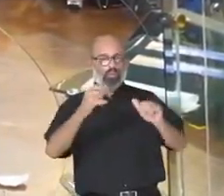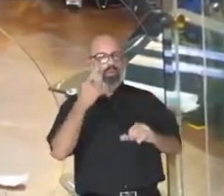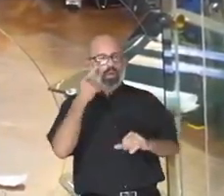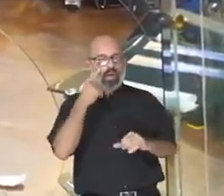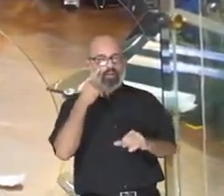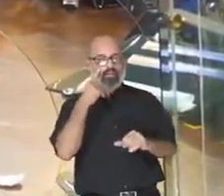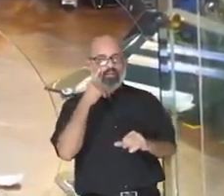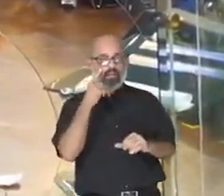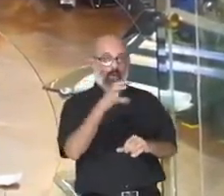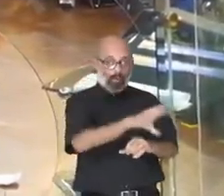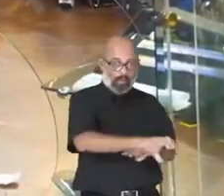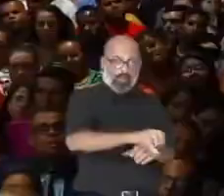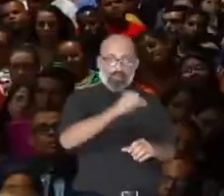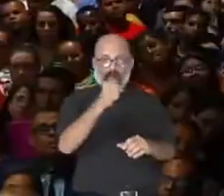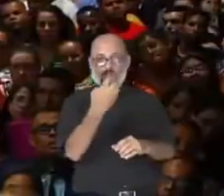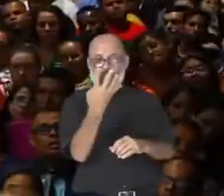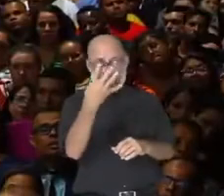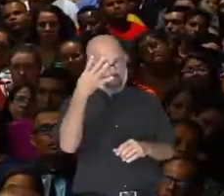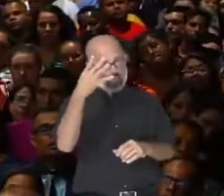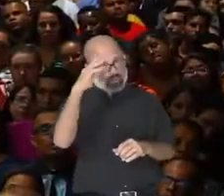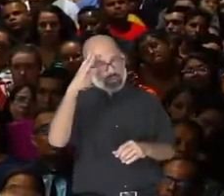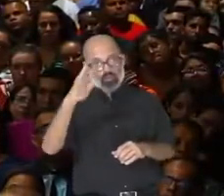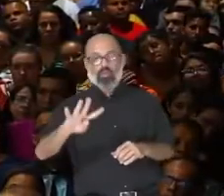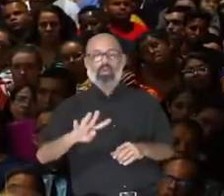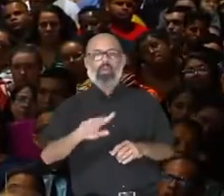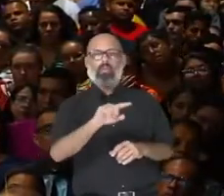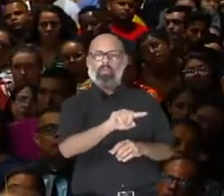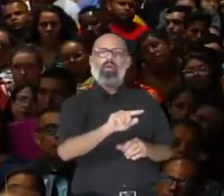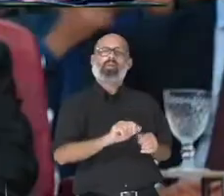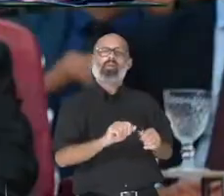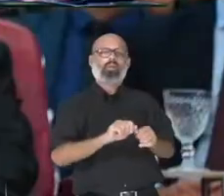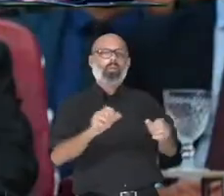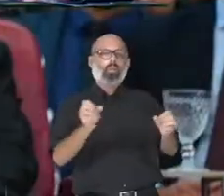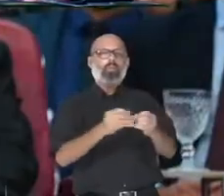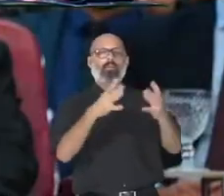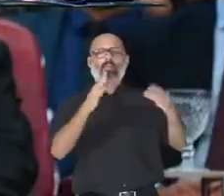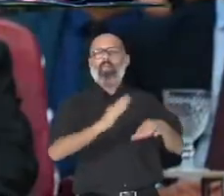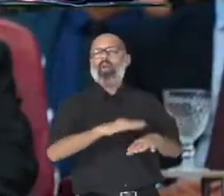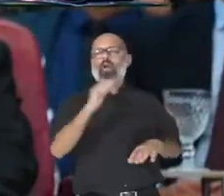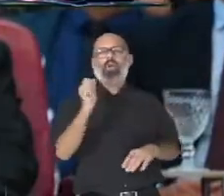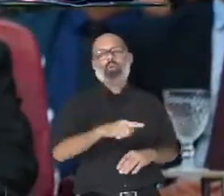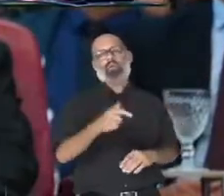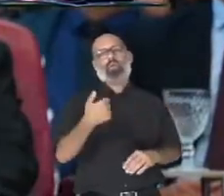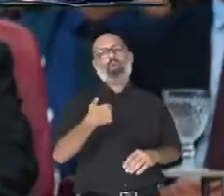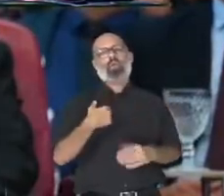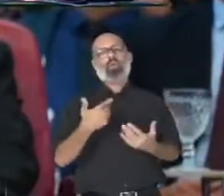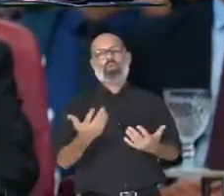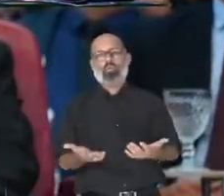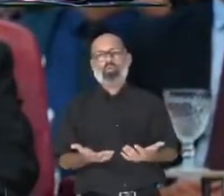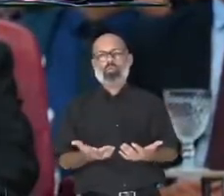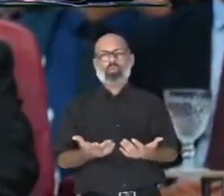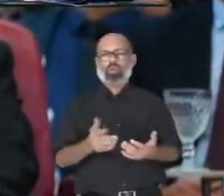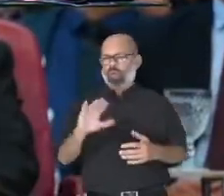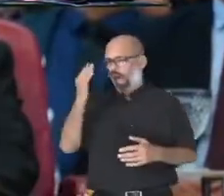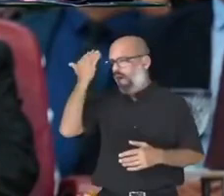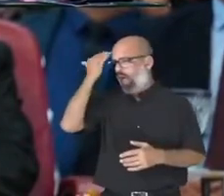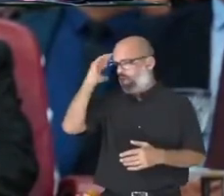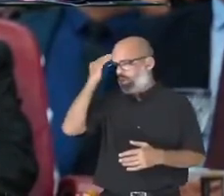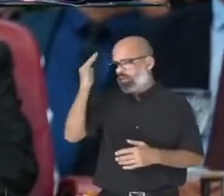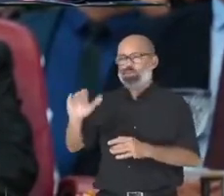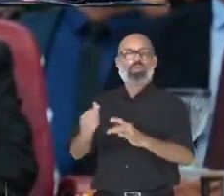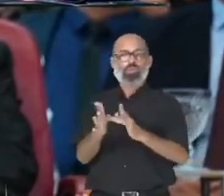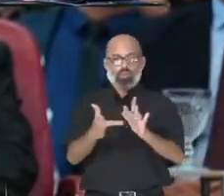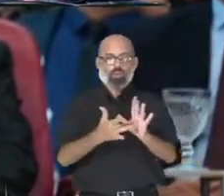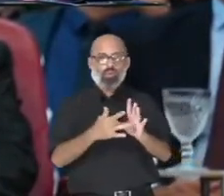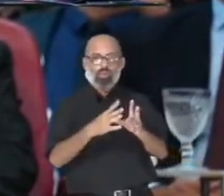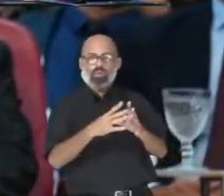Eu tirei esse morto de 4 dias, mas vocês farão obras maiores do que essa. Não, você não entendeu ainda. Jesus